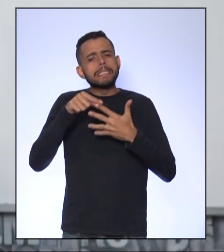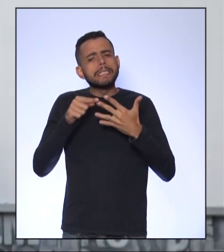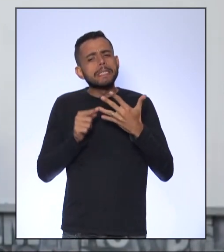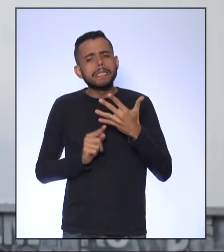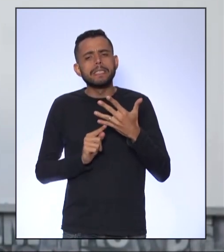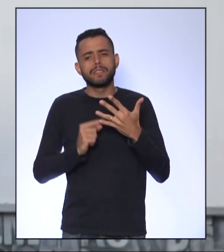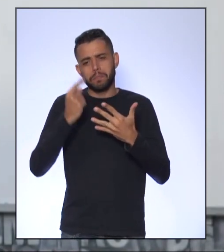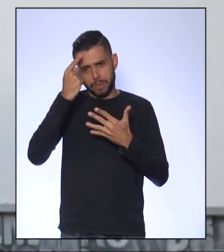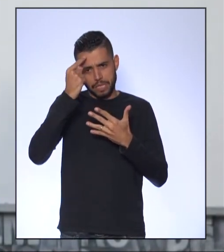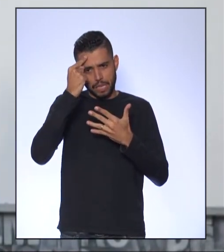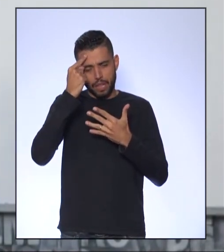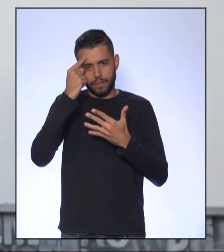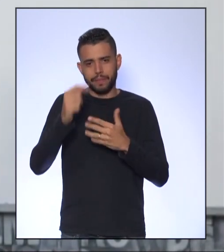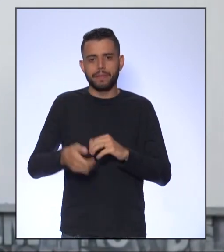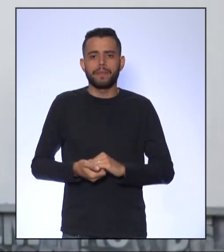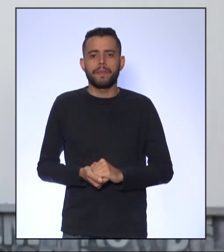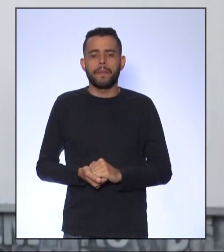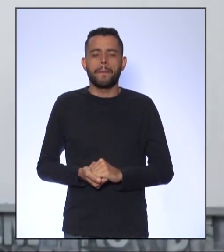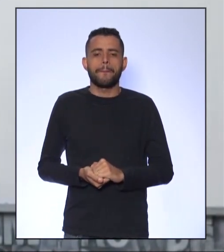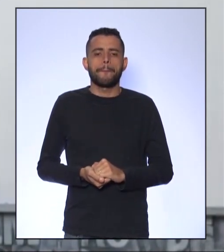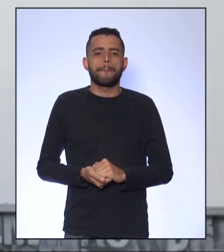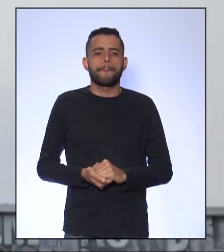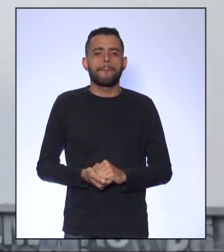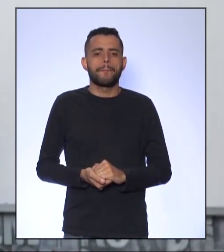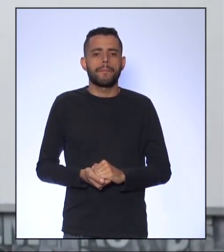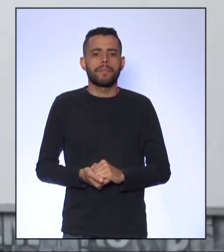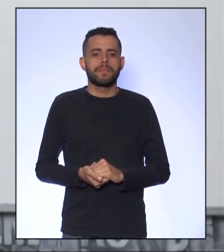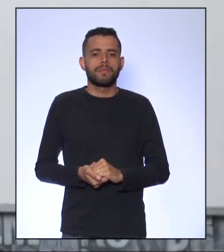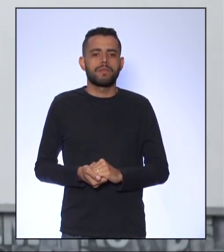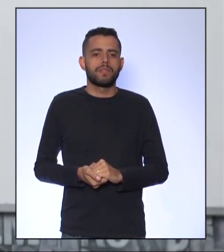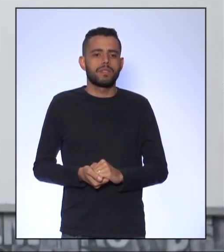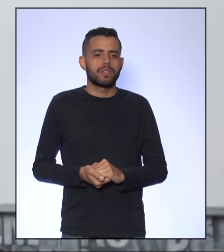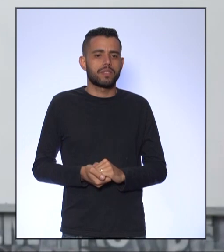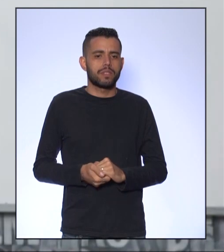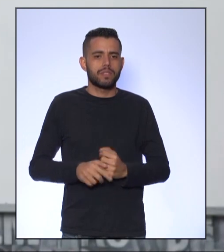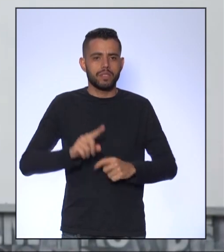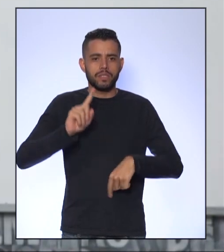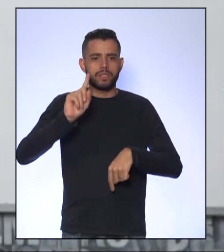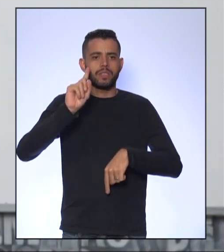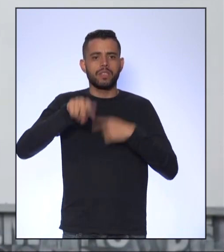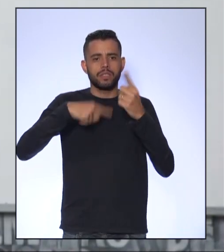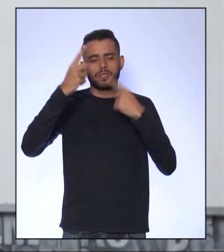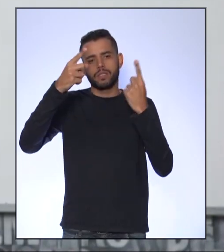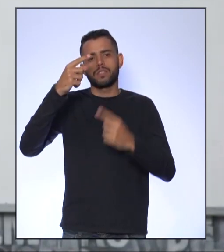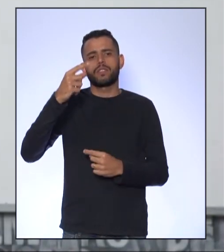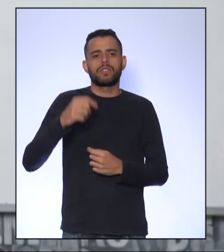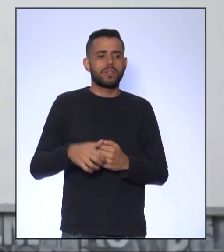coisinhas. O renascimento cultural trouxe para a gente